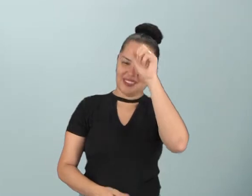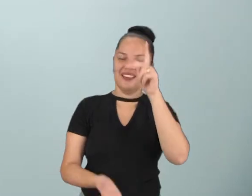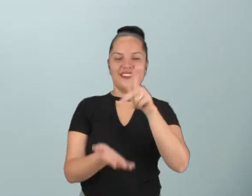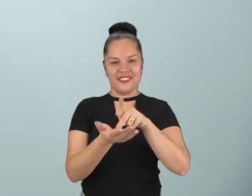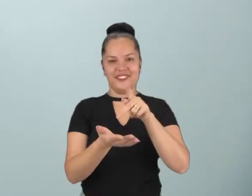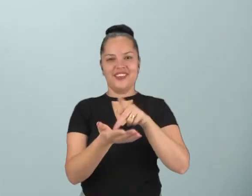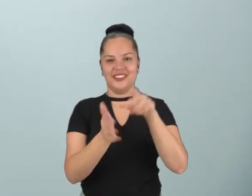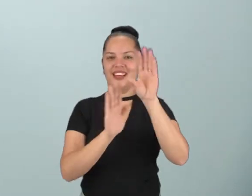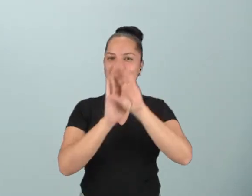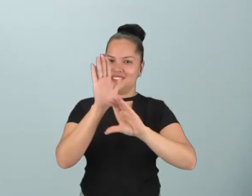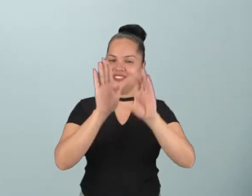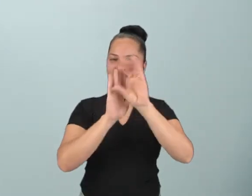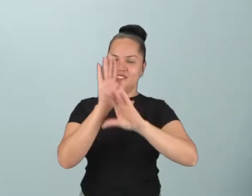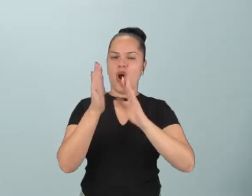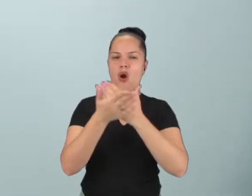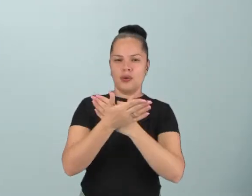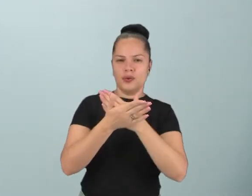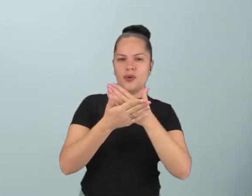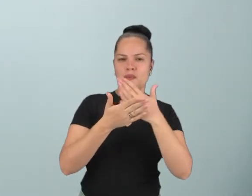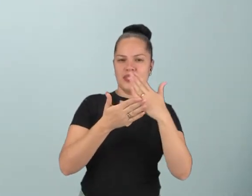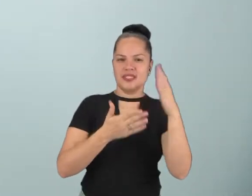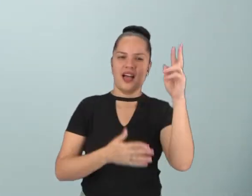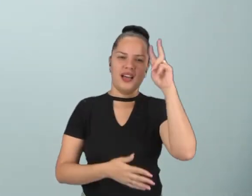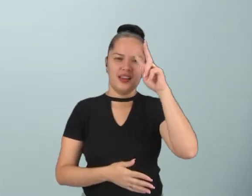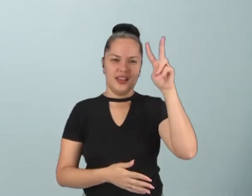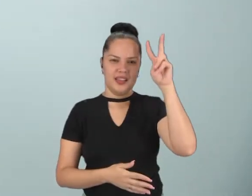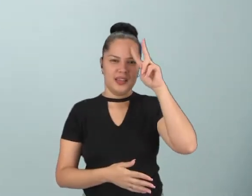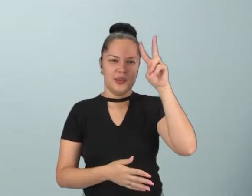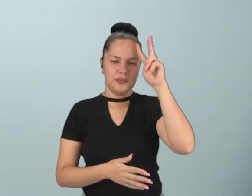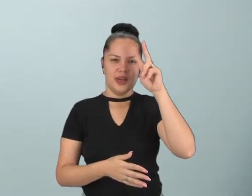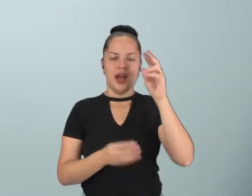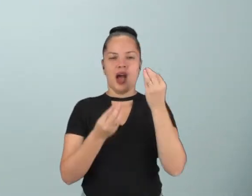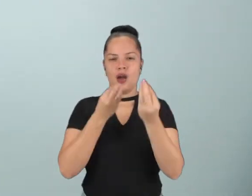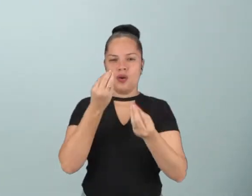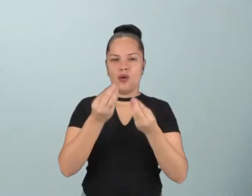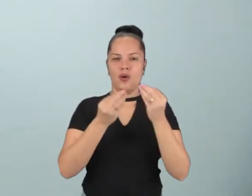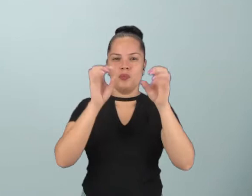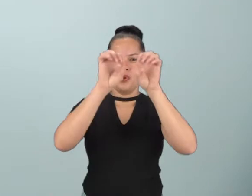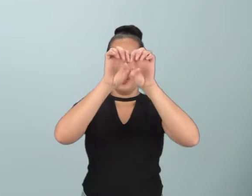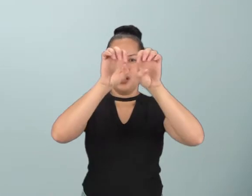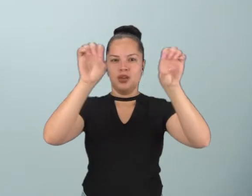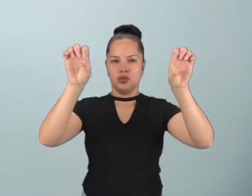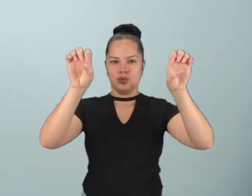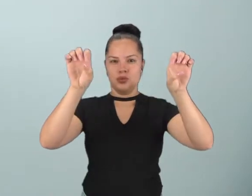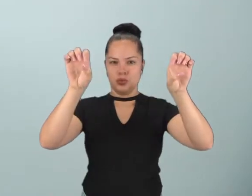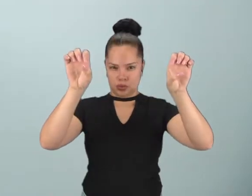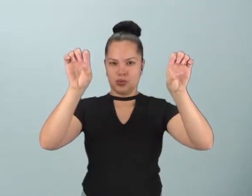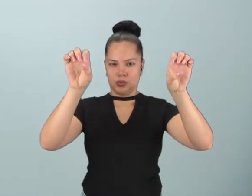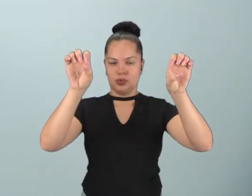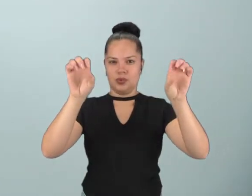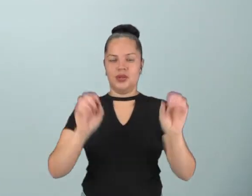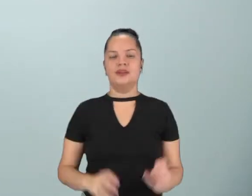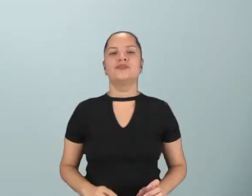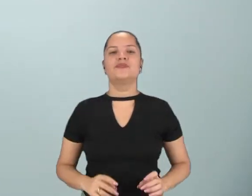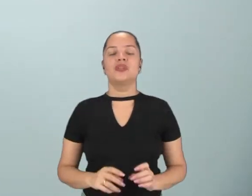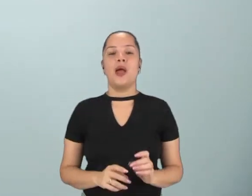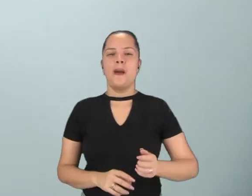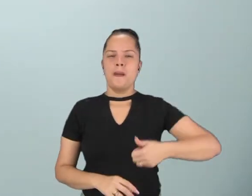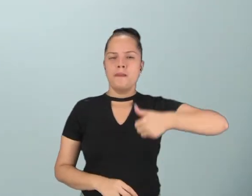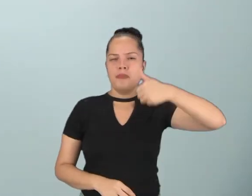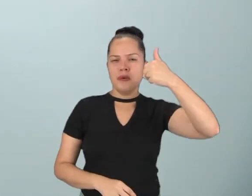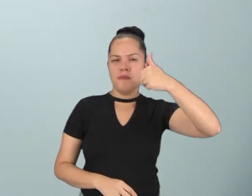hoje nós vamos iniciar relembrando um pouquinho sobre a estrutura do there be. Estão lembrados? Foi nossa primeira